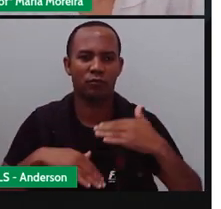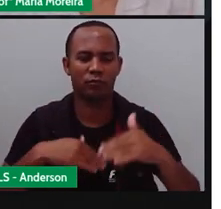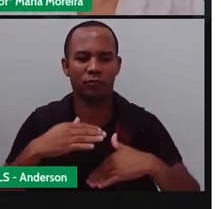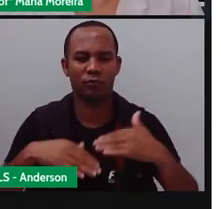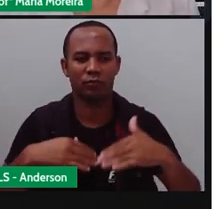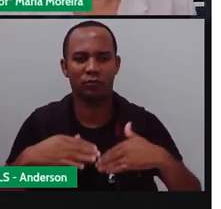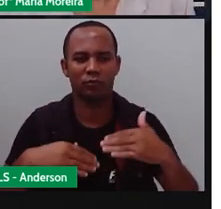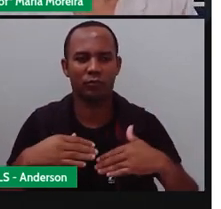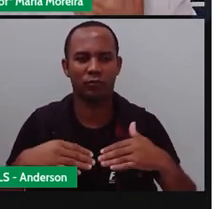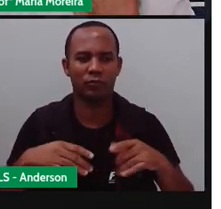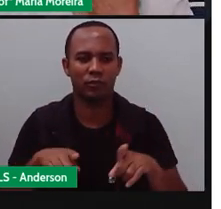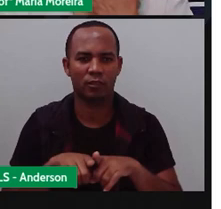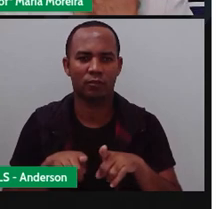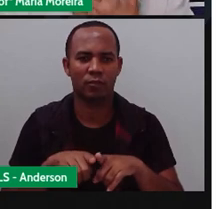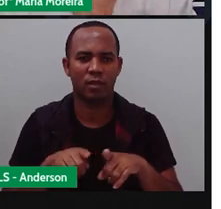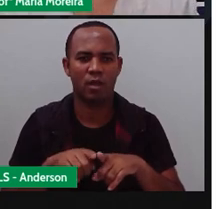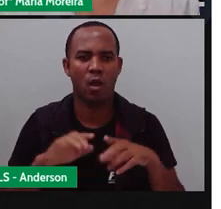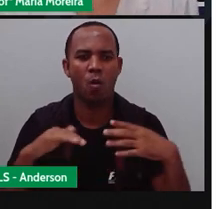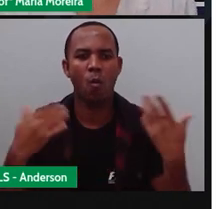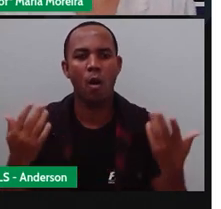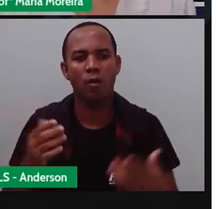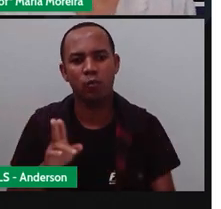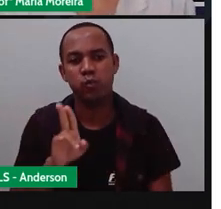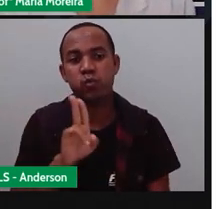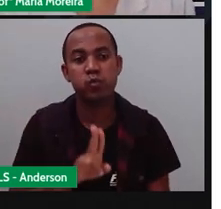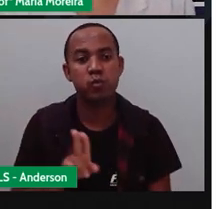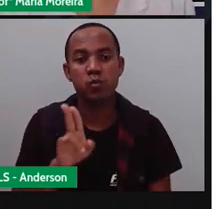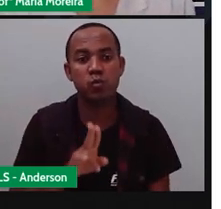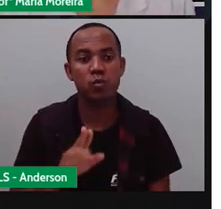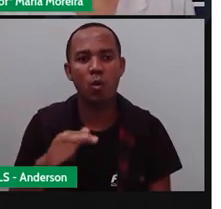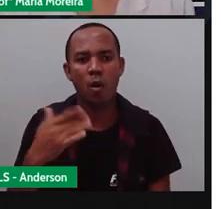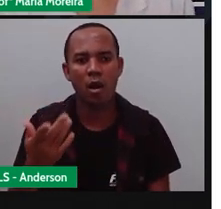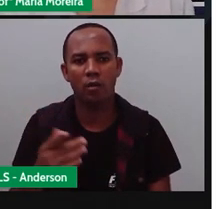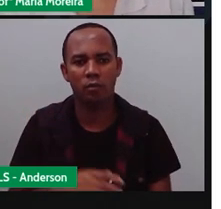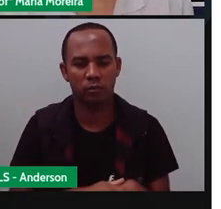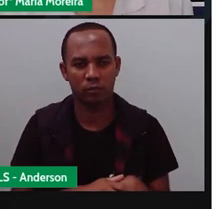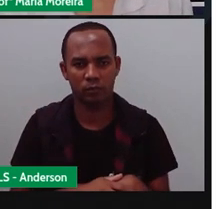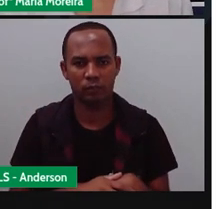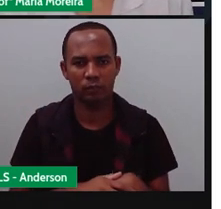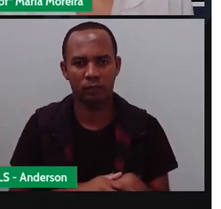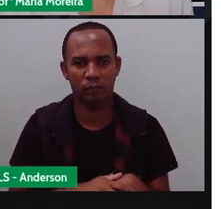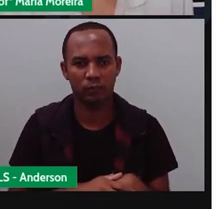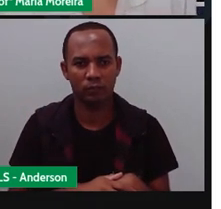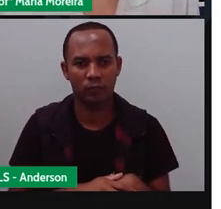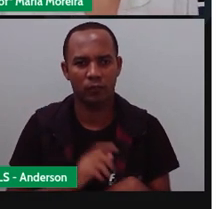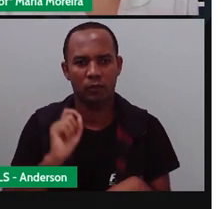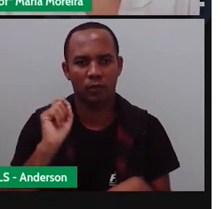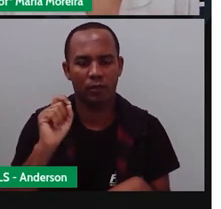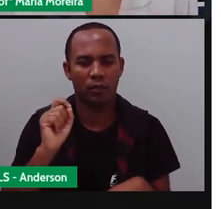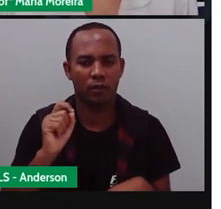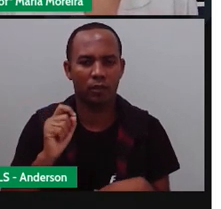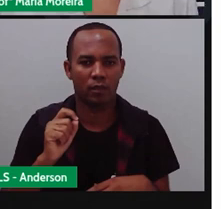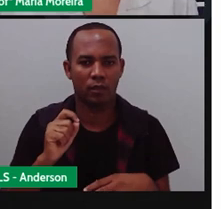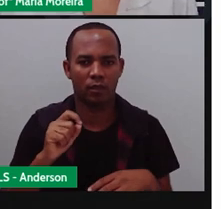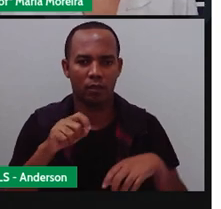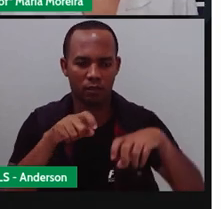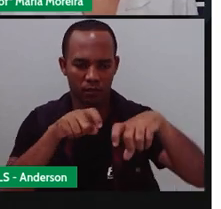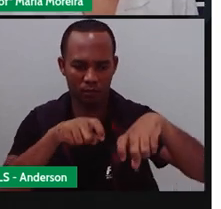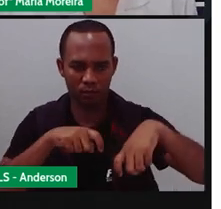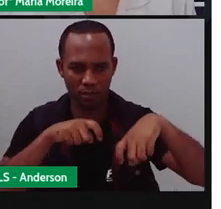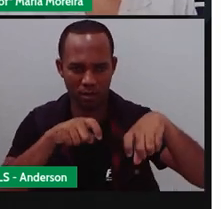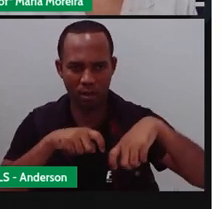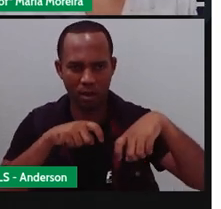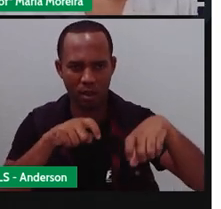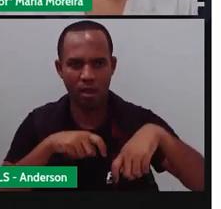o que soltando a terra e qual é a função disso né a função disso é que a terra fofa